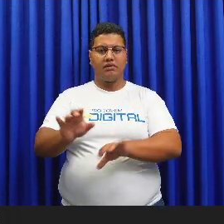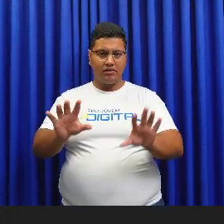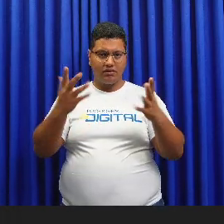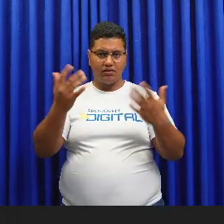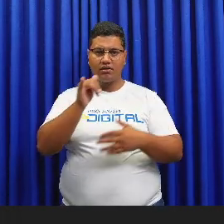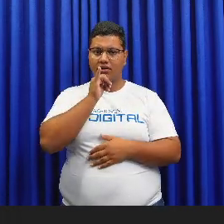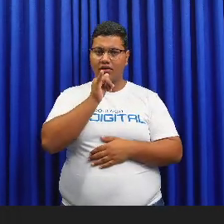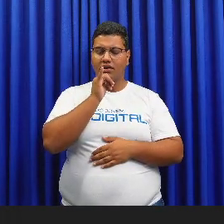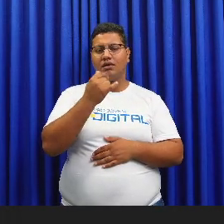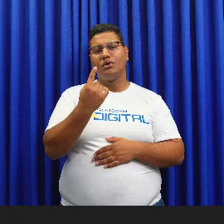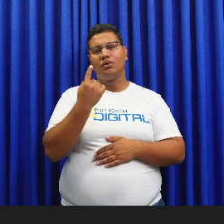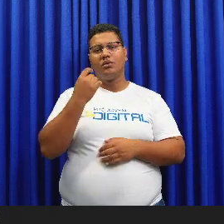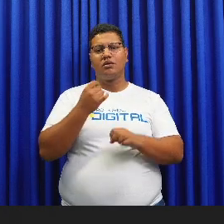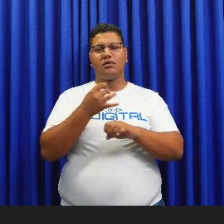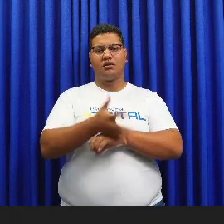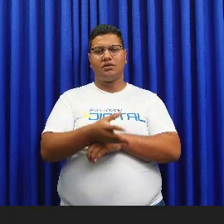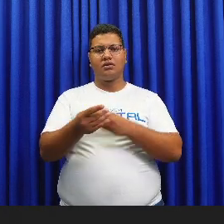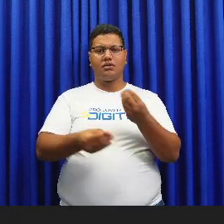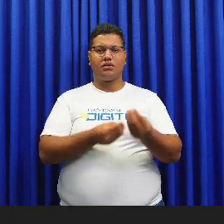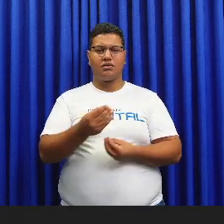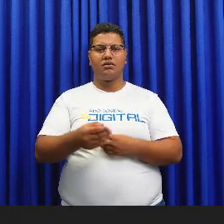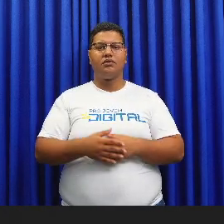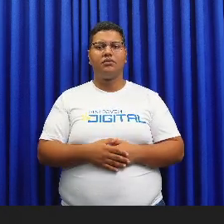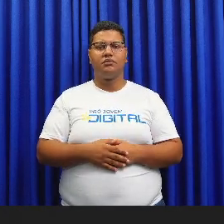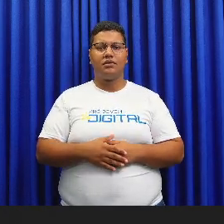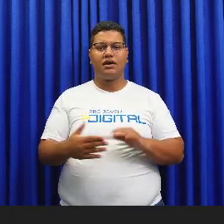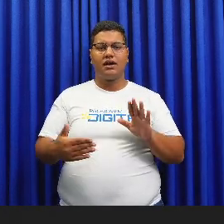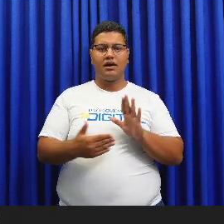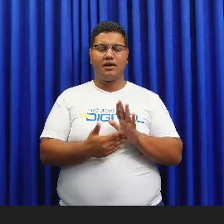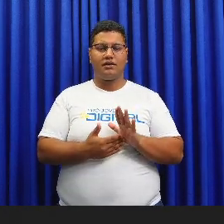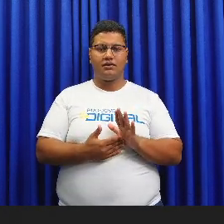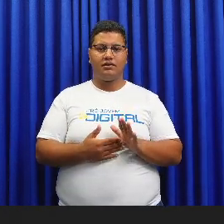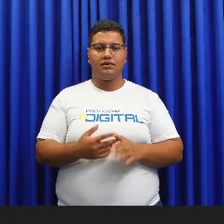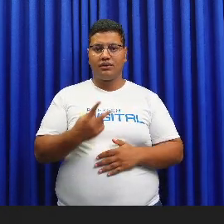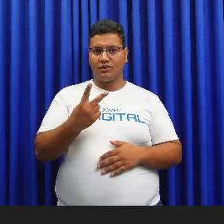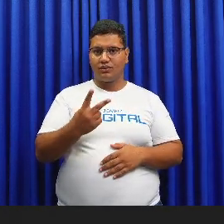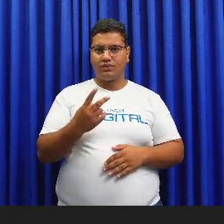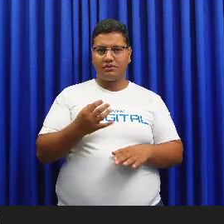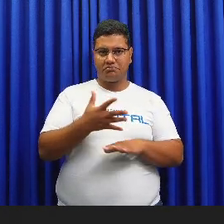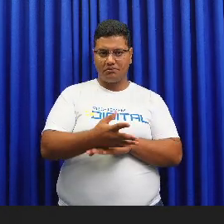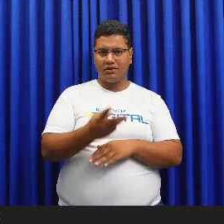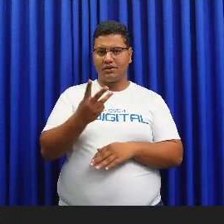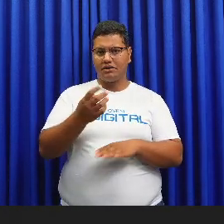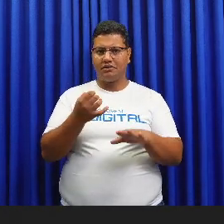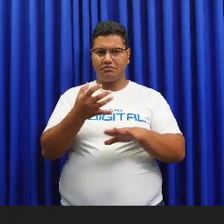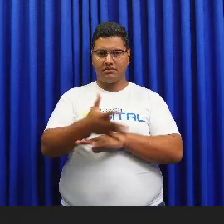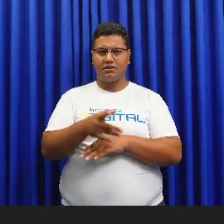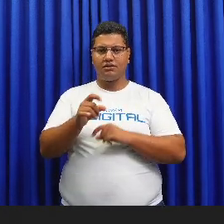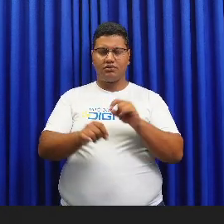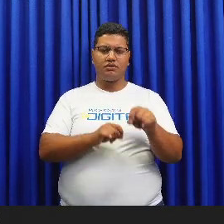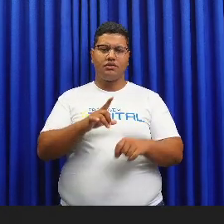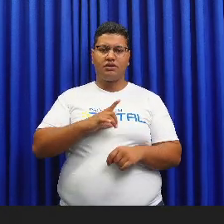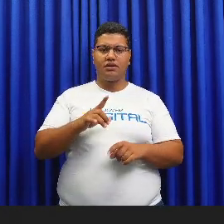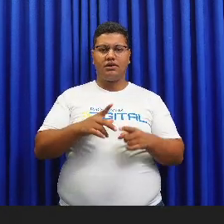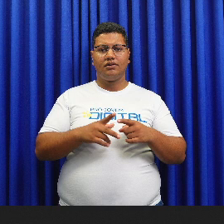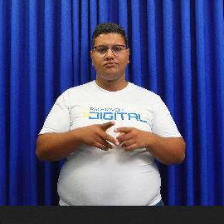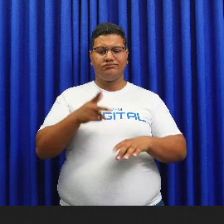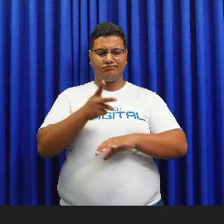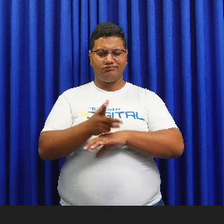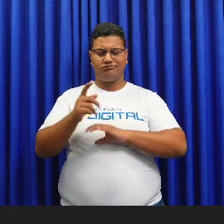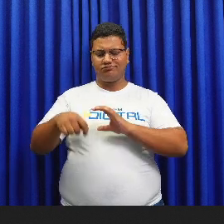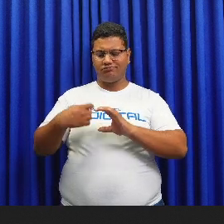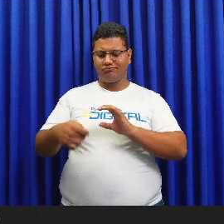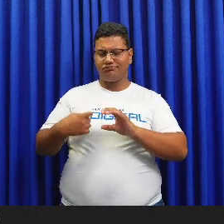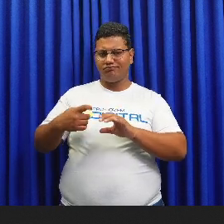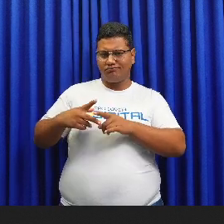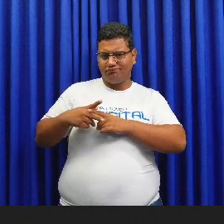vai colocar aqui, ó. De 1 da manhã até 2 ou 3 da manhã, eu vou estar editando vídeo. Tem